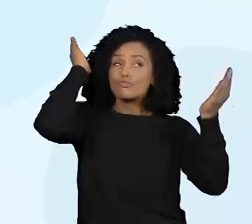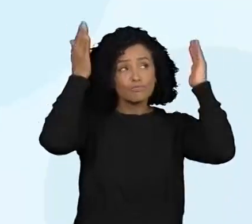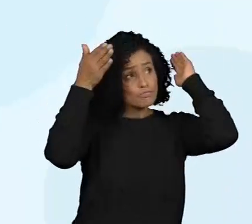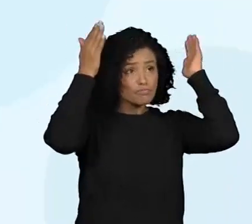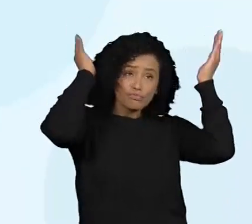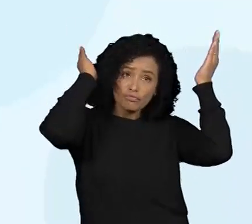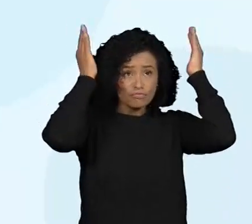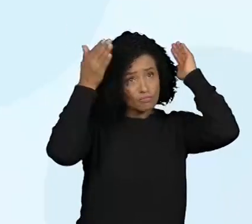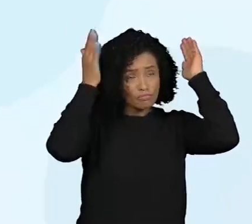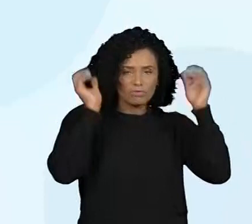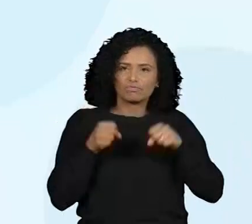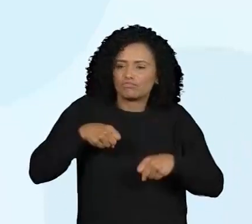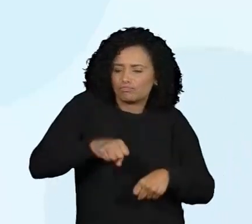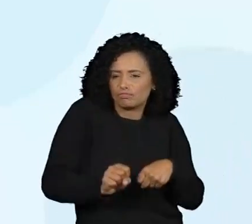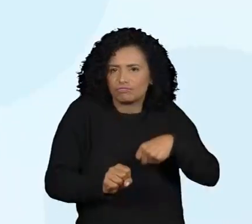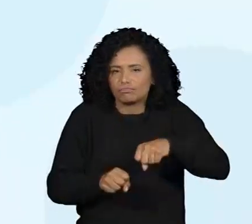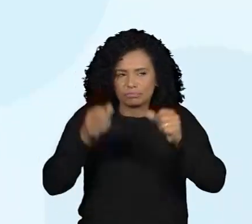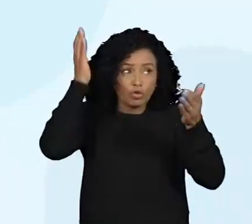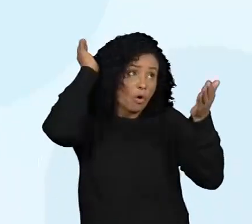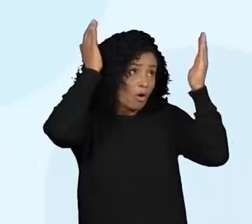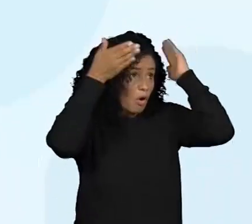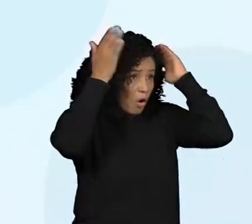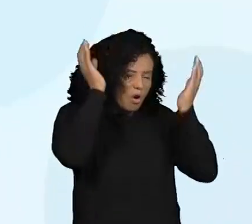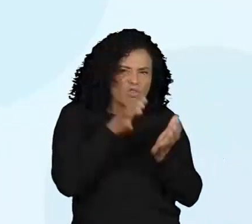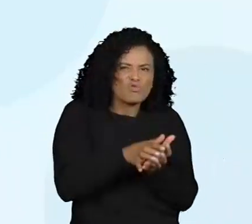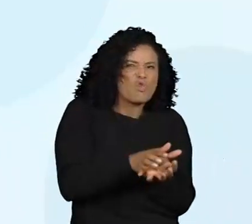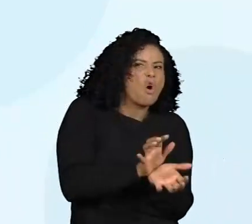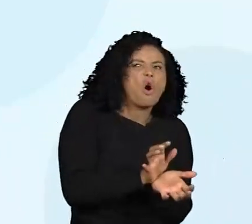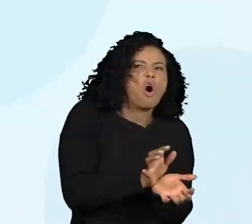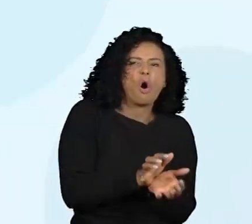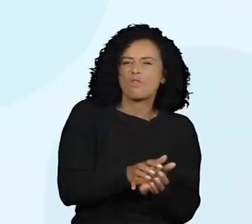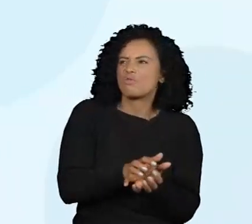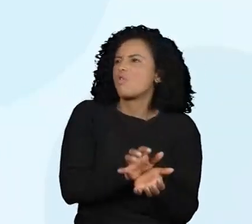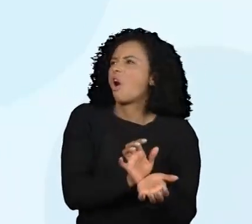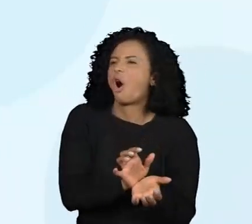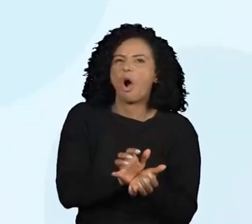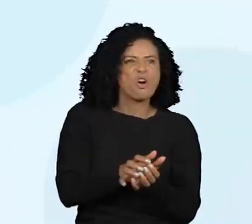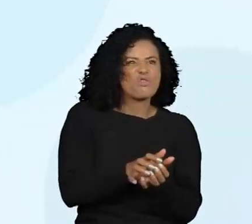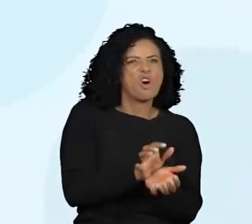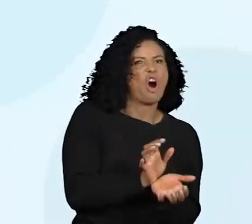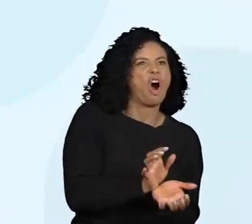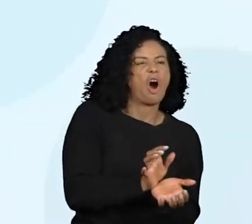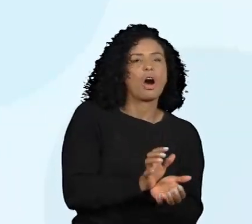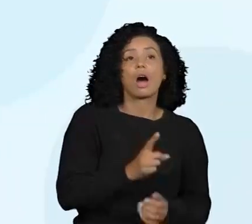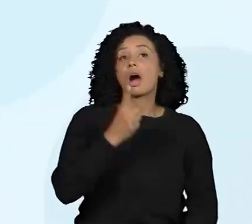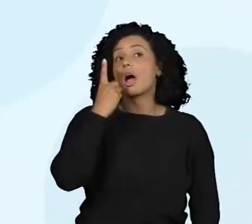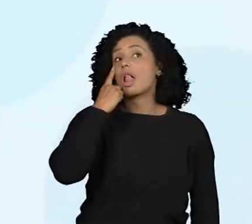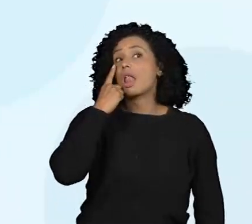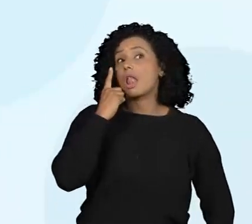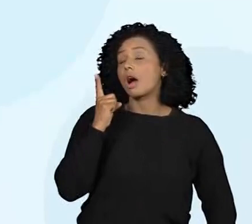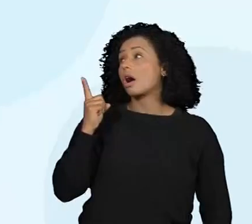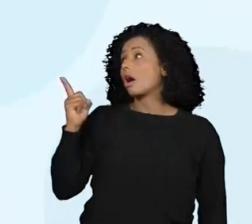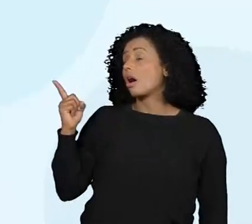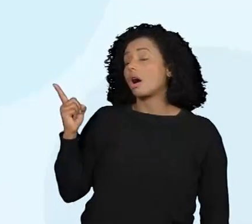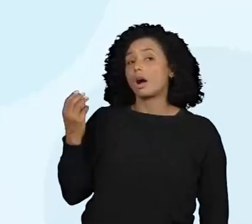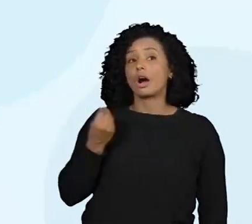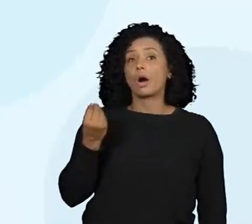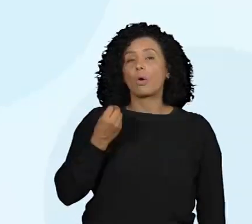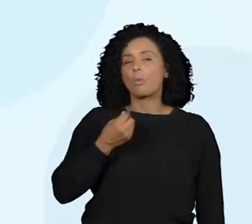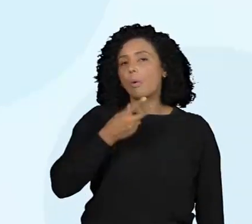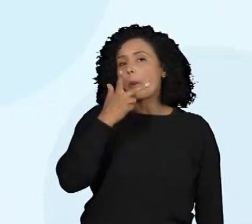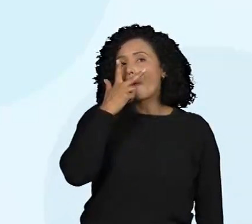Então nesse assento ó você vê que a gente fala meio analisado anasalado